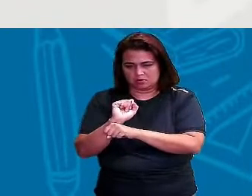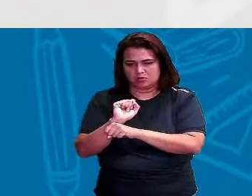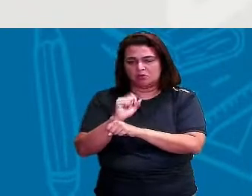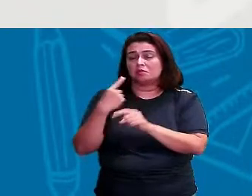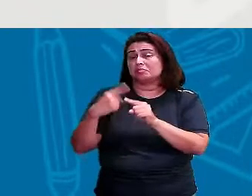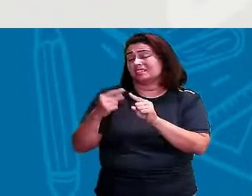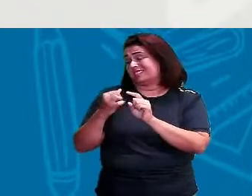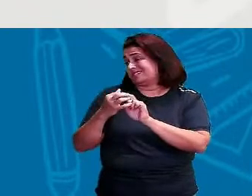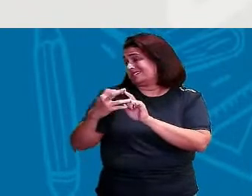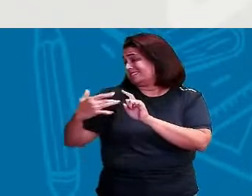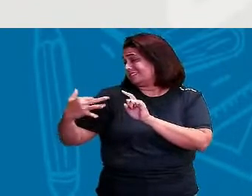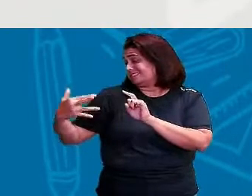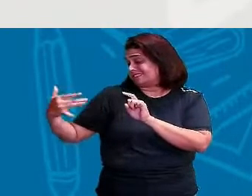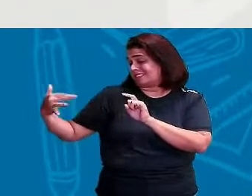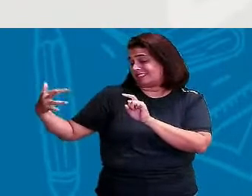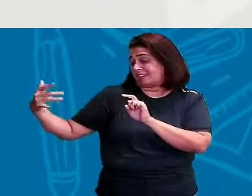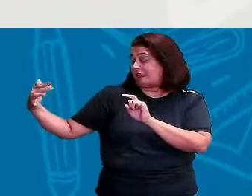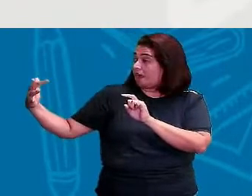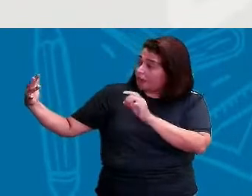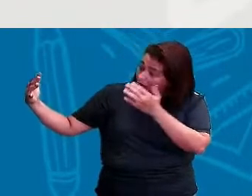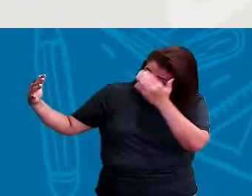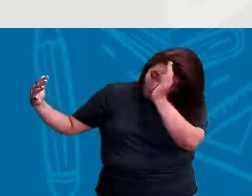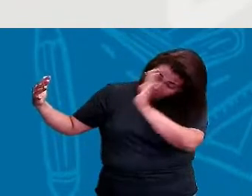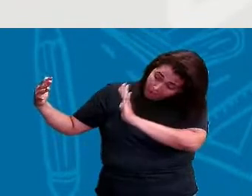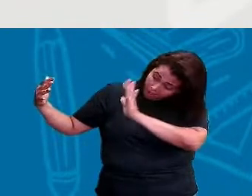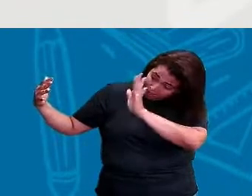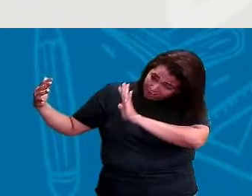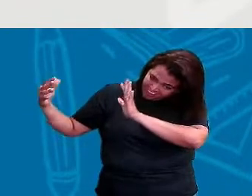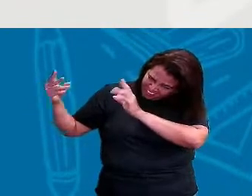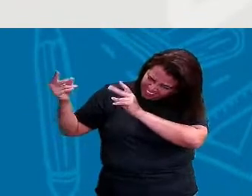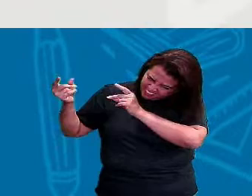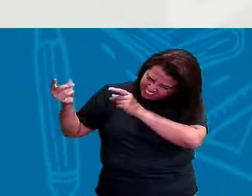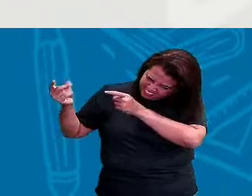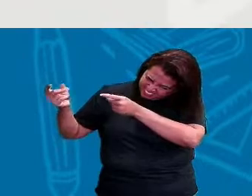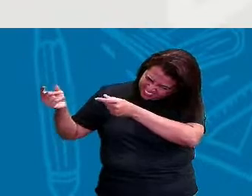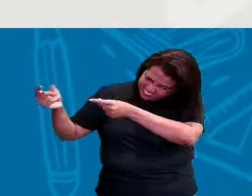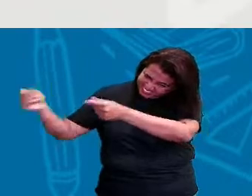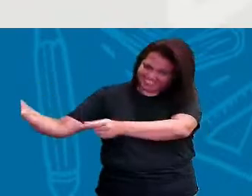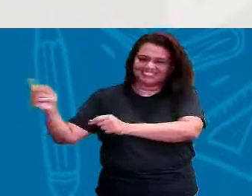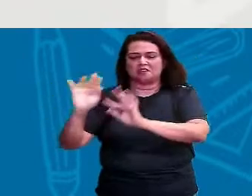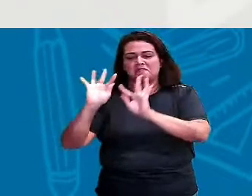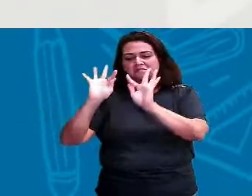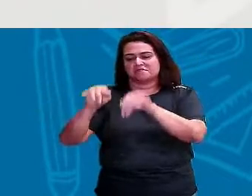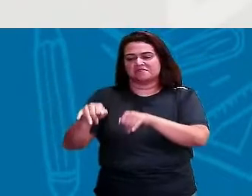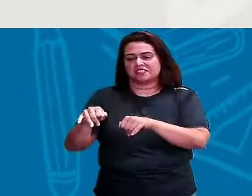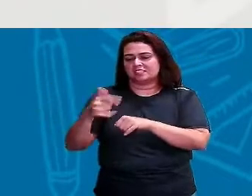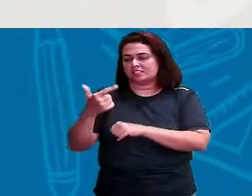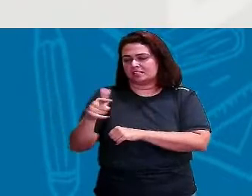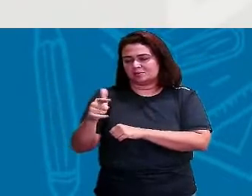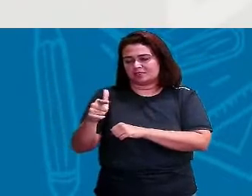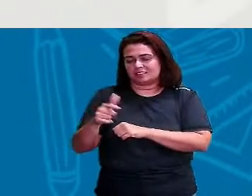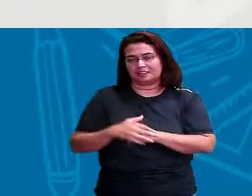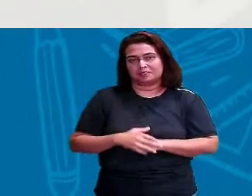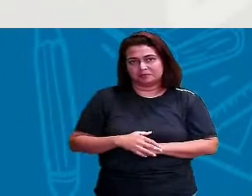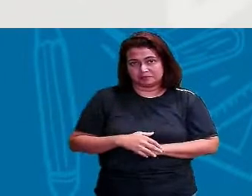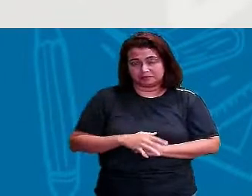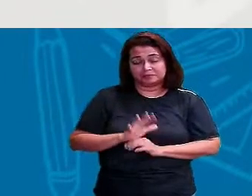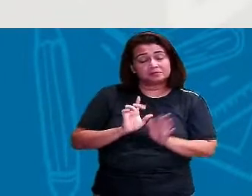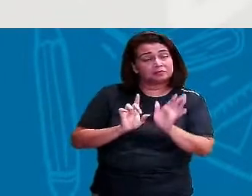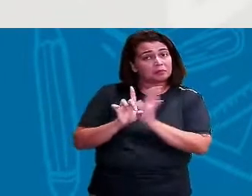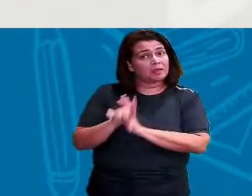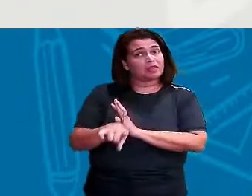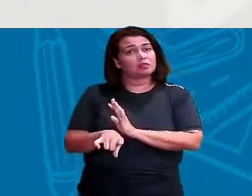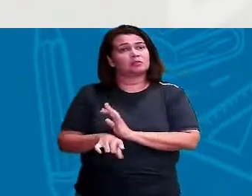eu vou continuar, né? E aí os números são infinitos. Aí a pergunta é, qual é o algarismo